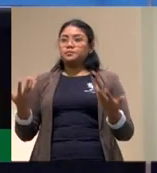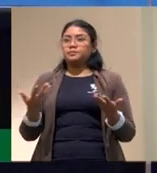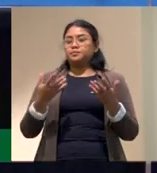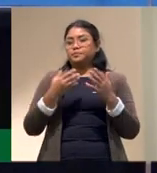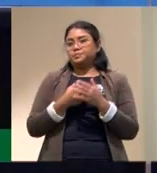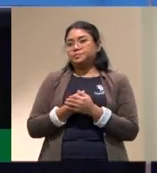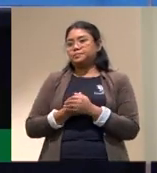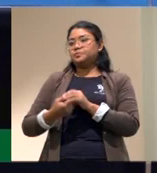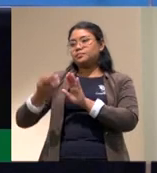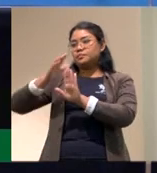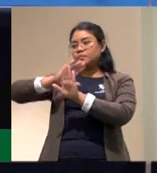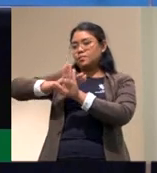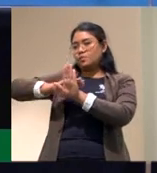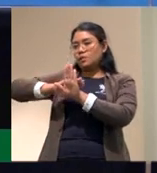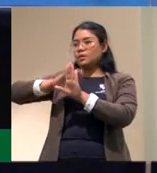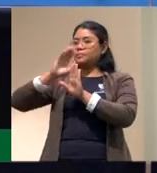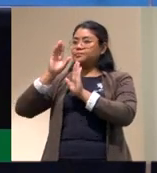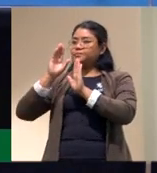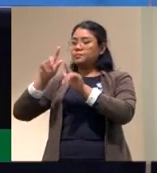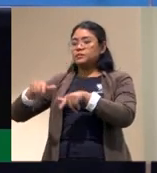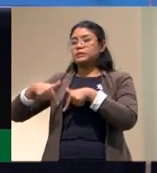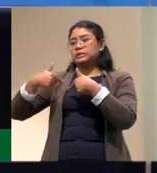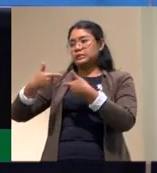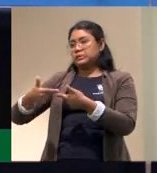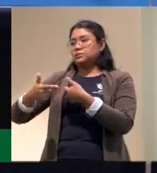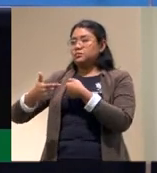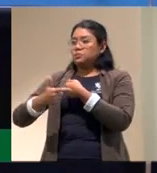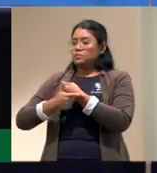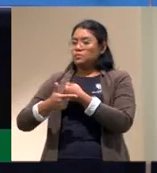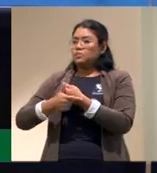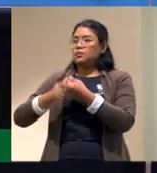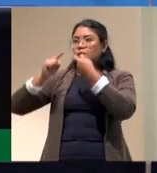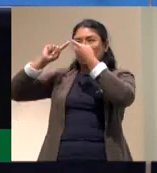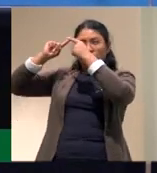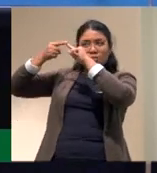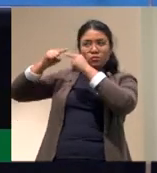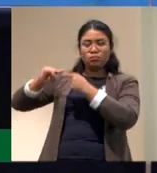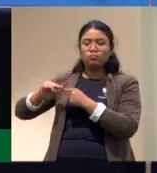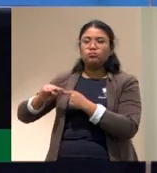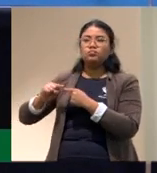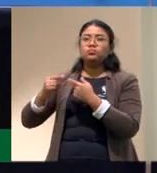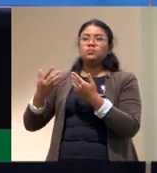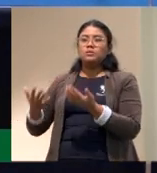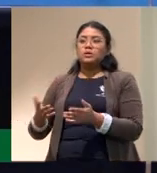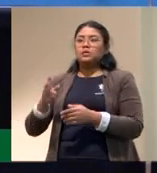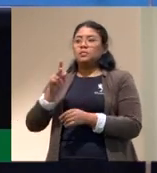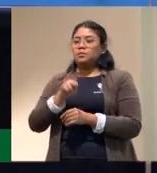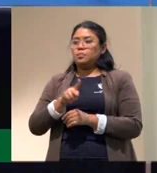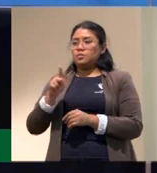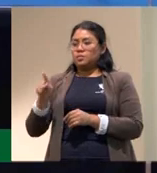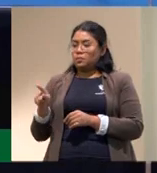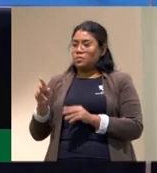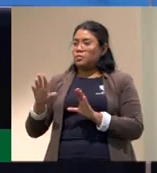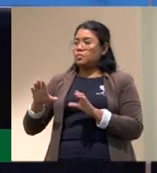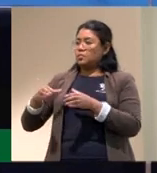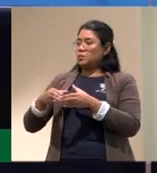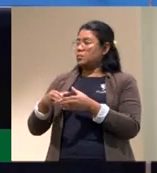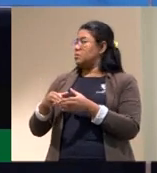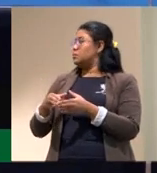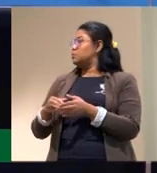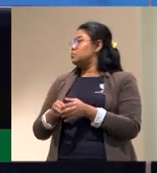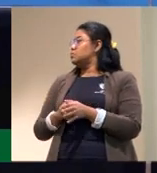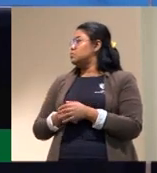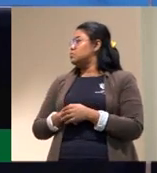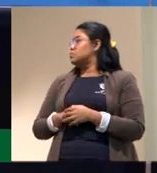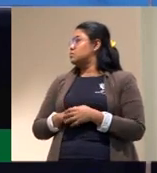não um conteúdo de assimilação ou de apropriação. E essa docência, aí você fala, mas estão